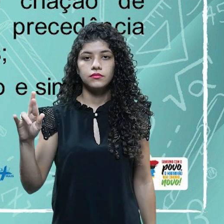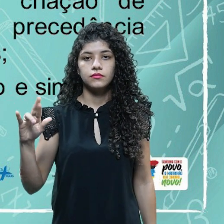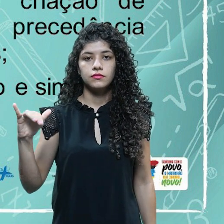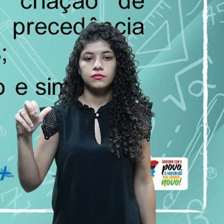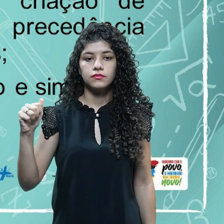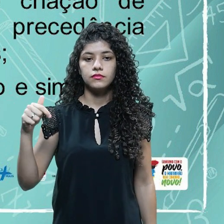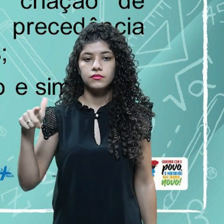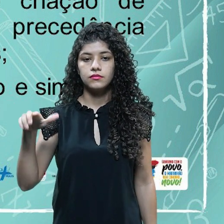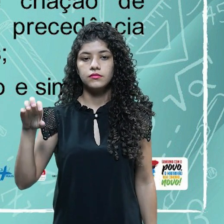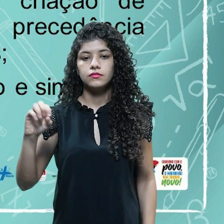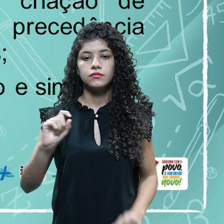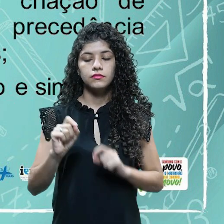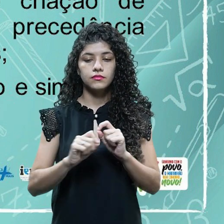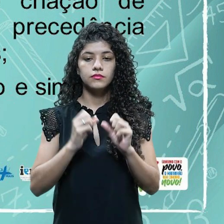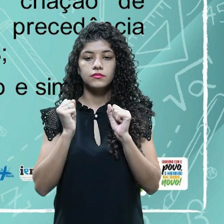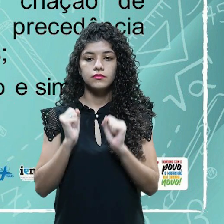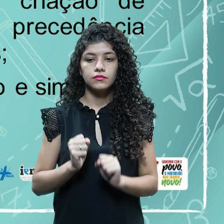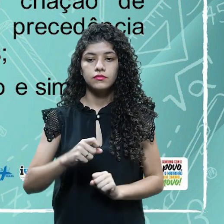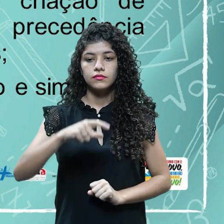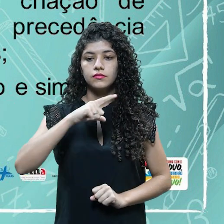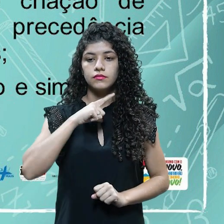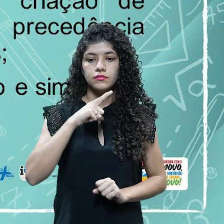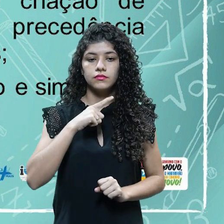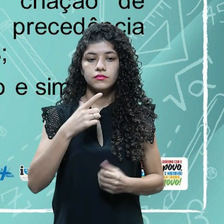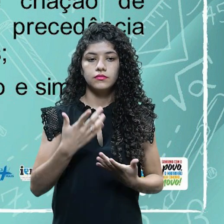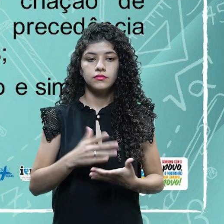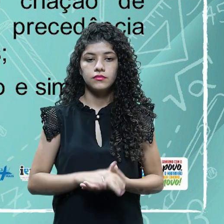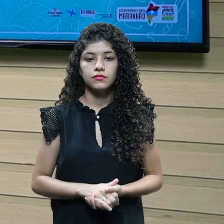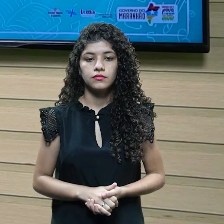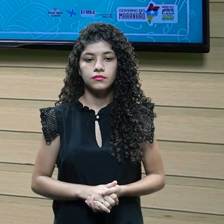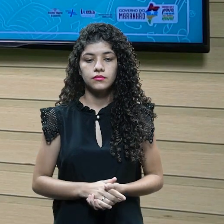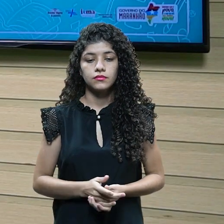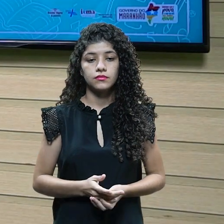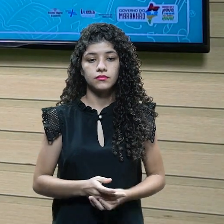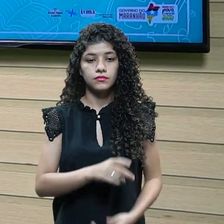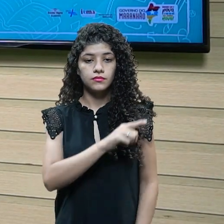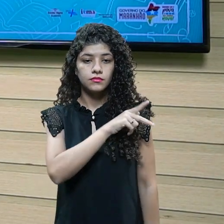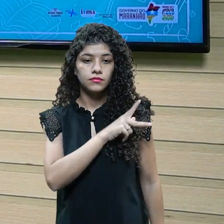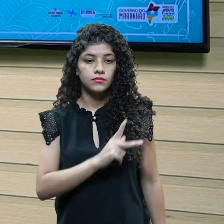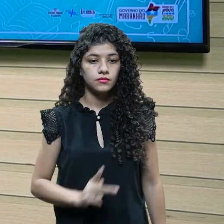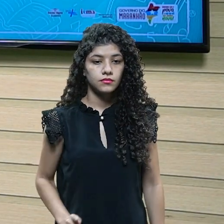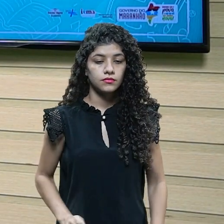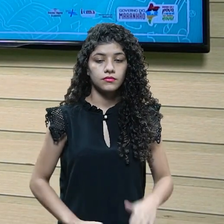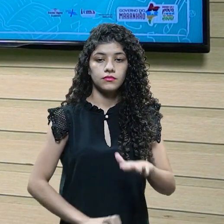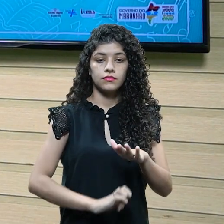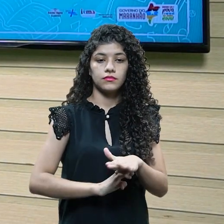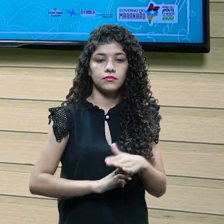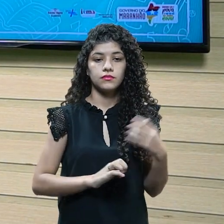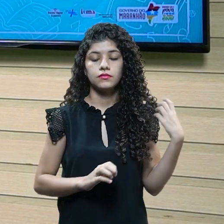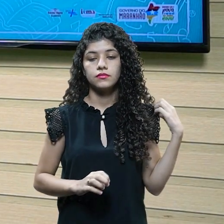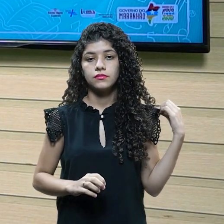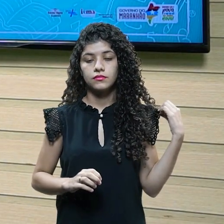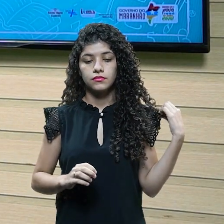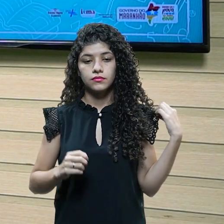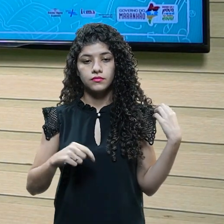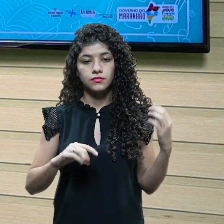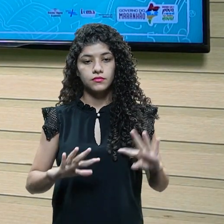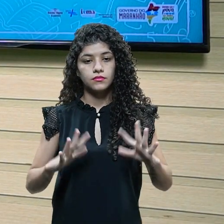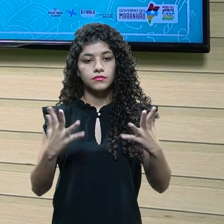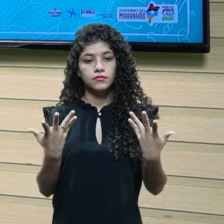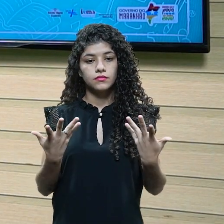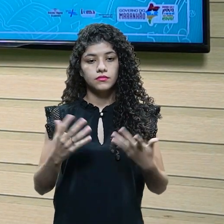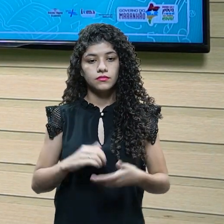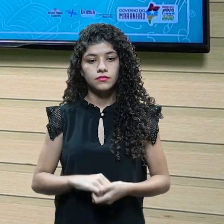pode considerar com o anfitrião o presidente em sua empresa. Por exemplo, a gente está fazendo um evento para